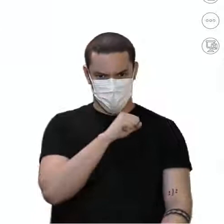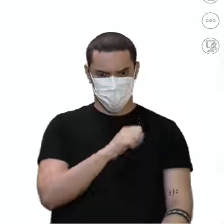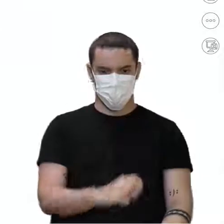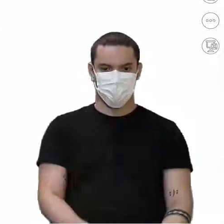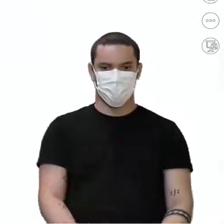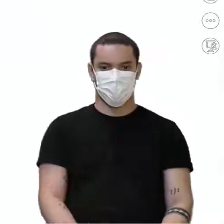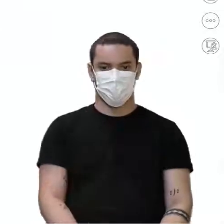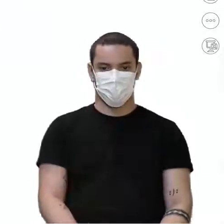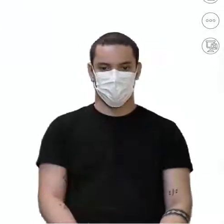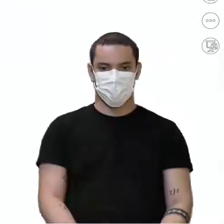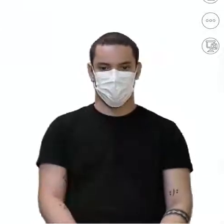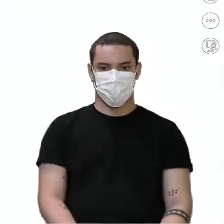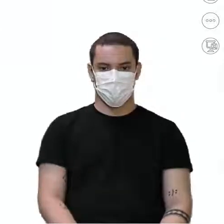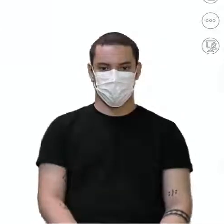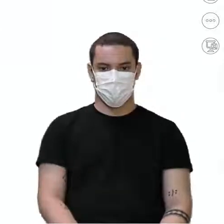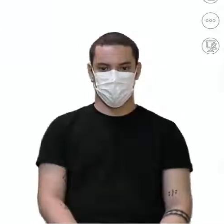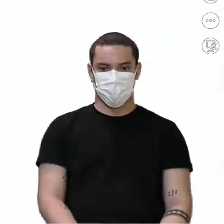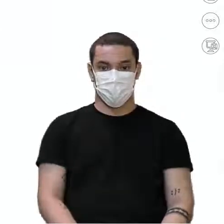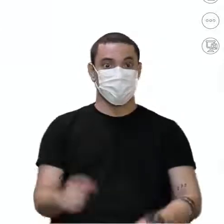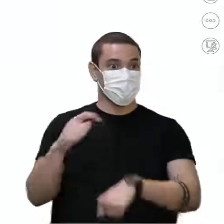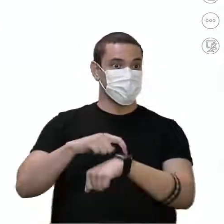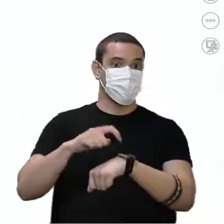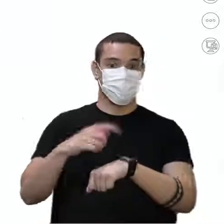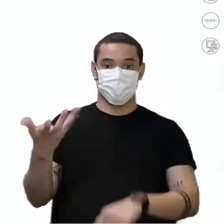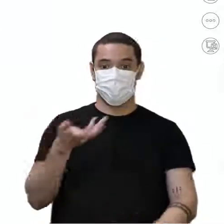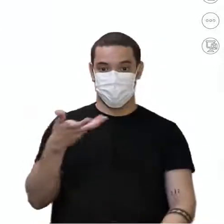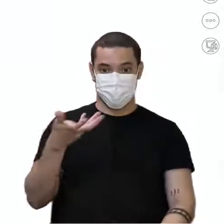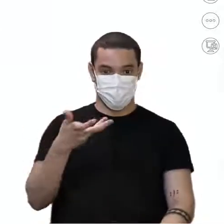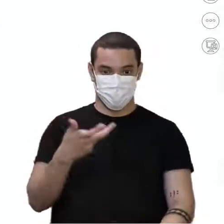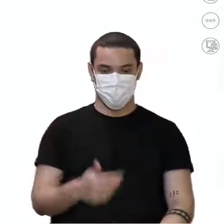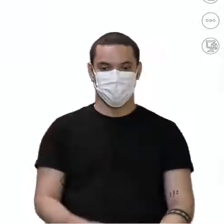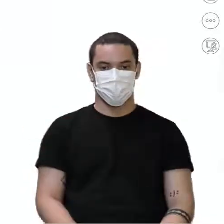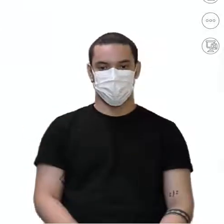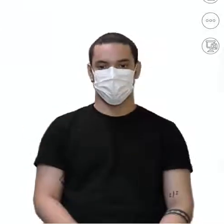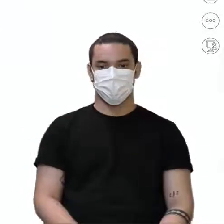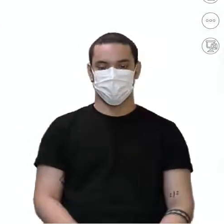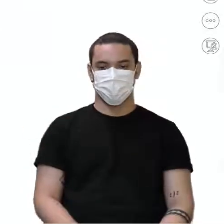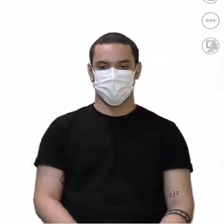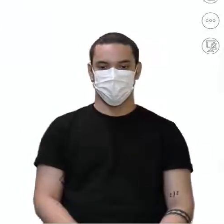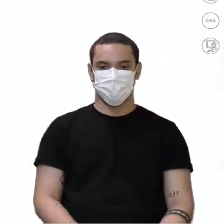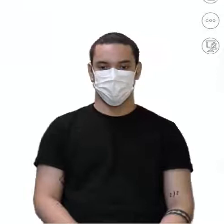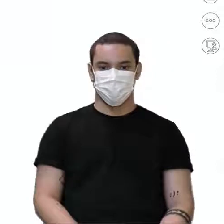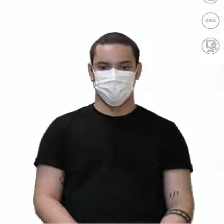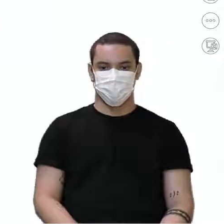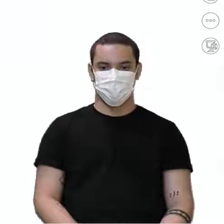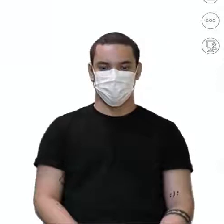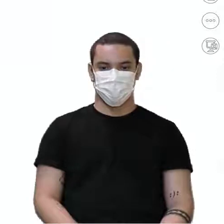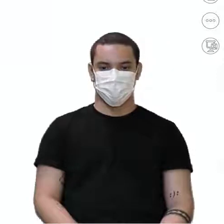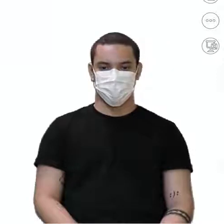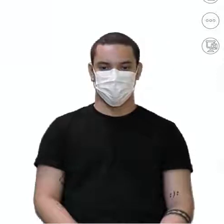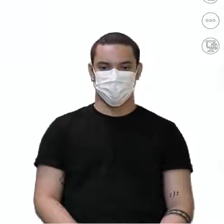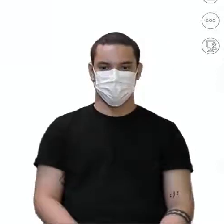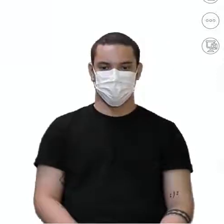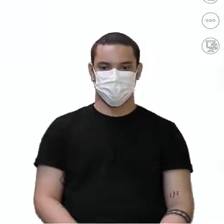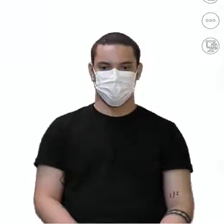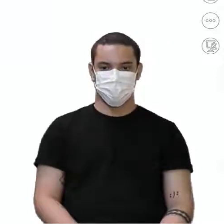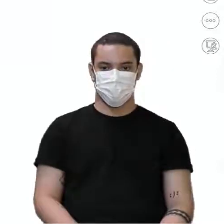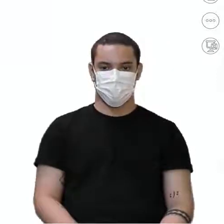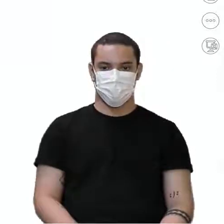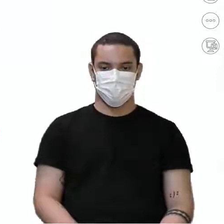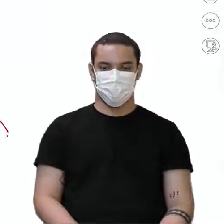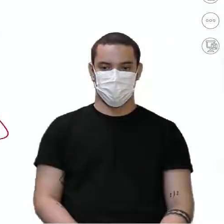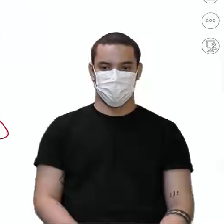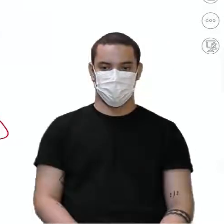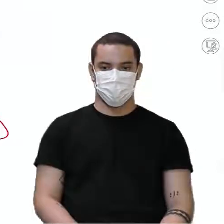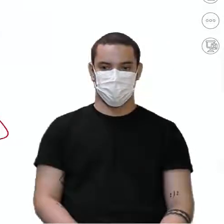Posso também perder muito tempo aqui, ó. O tempo corre. To sing, cantar. Sing, no